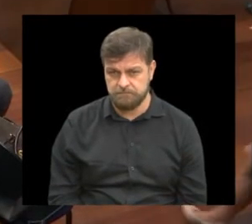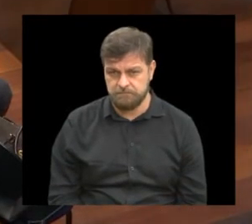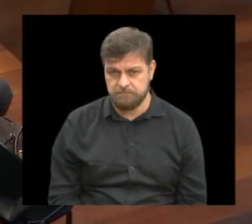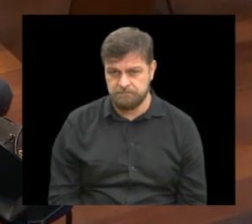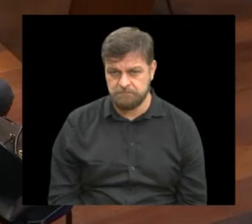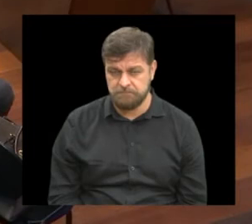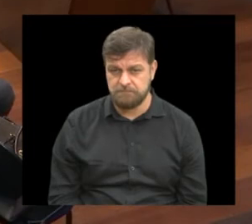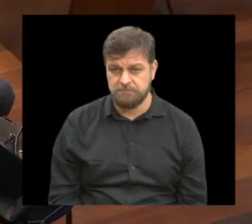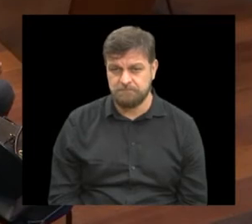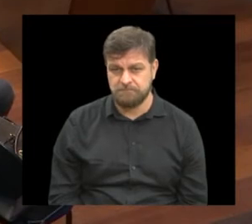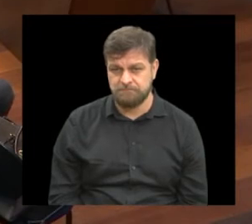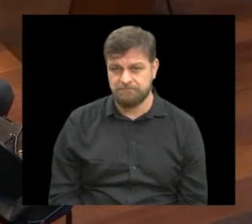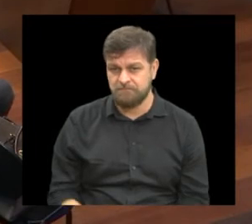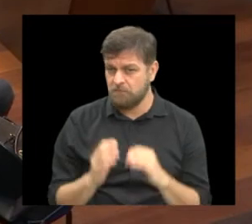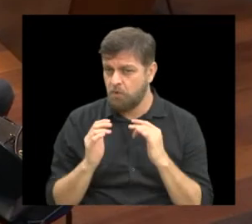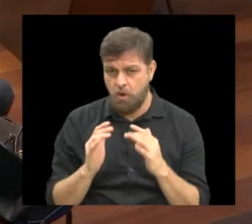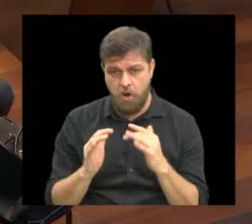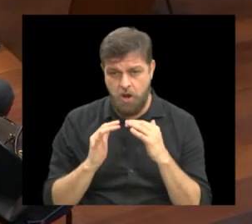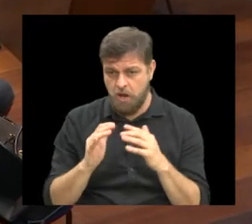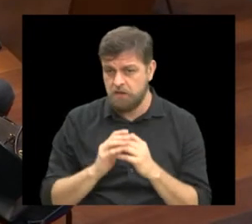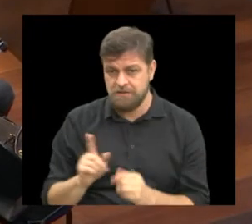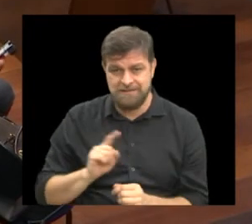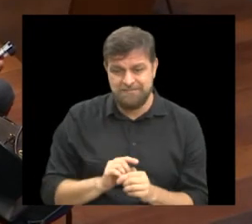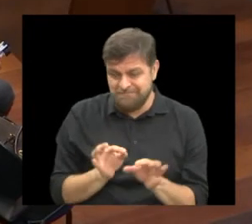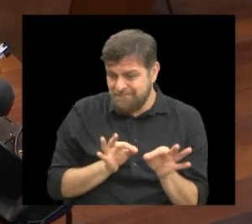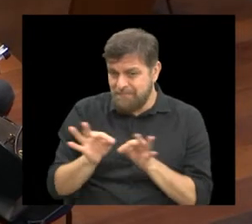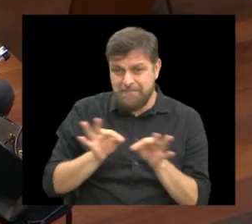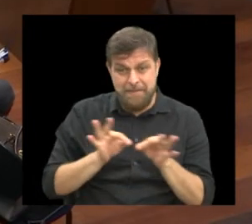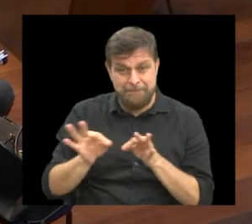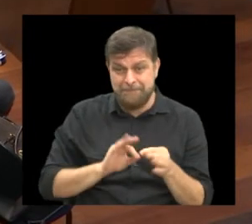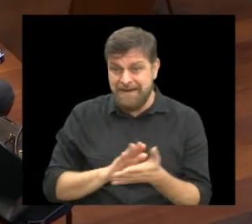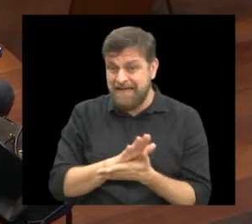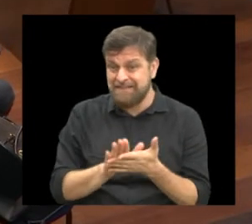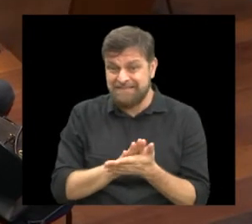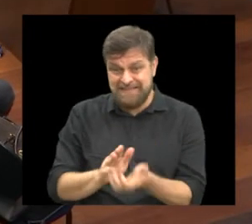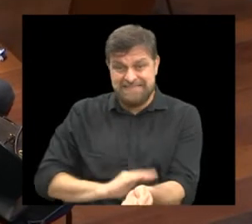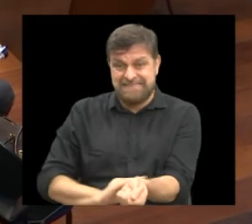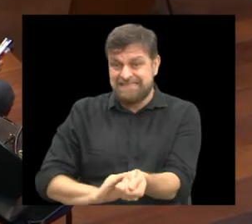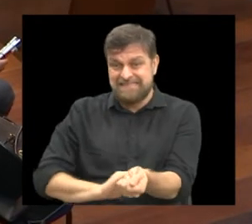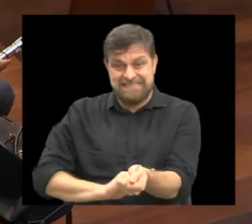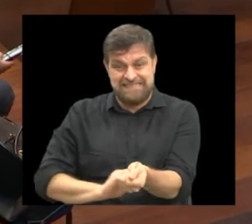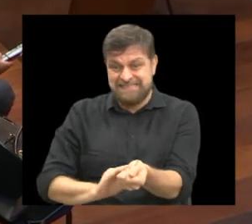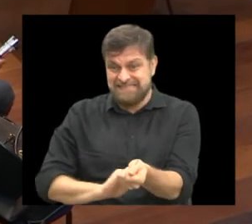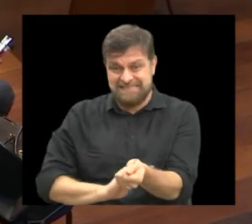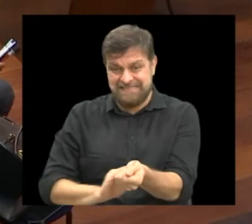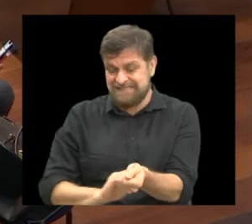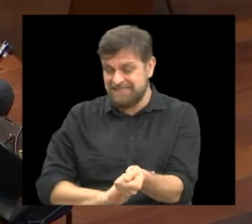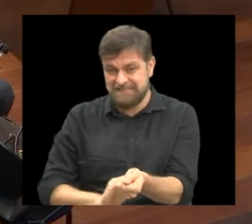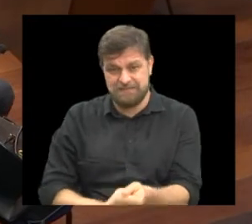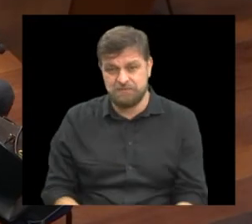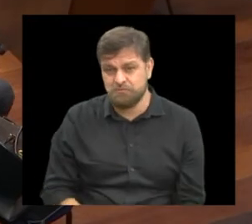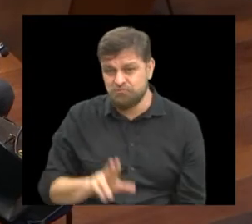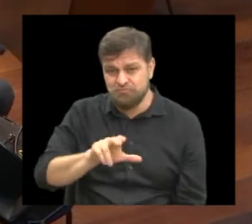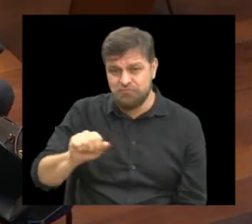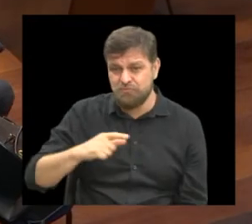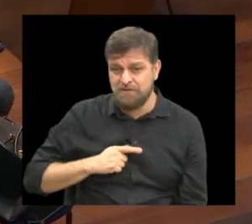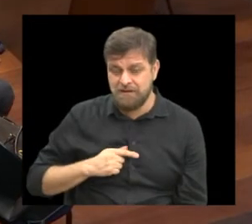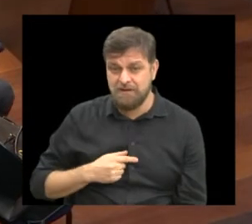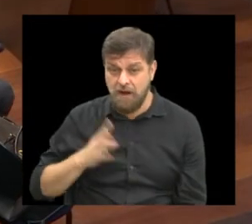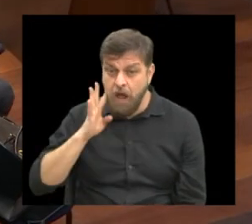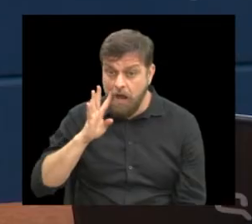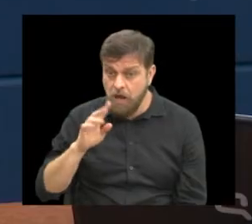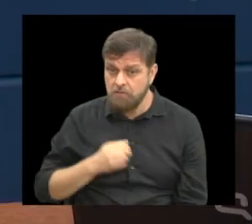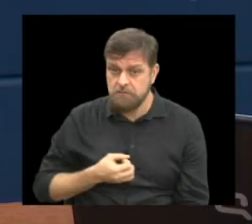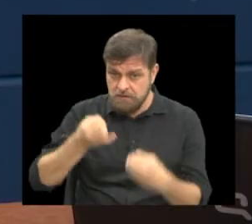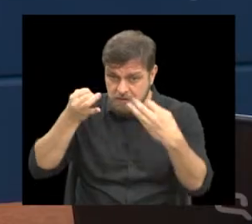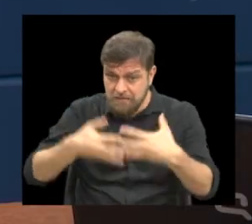Roberto, no autista nada é programado, nem a agressividade de forma nenhuma. Inclusive, é uma coisa bacana que você falou, para a